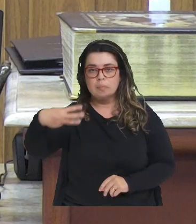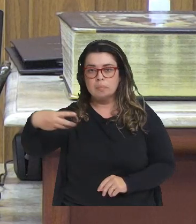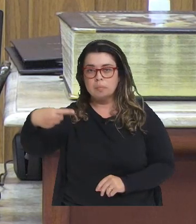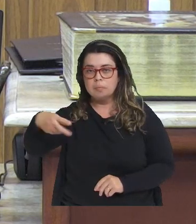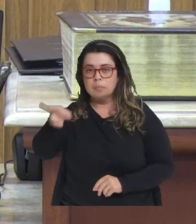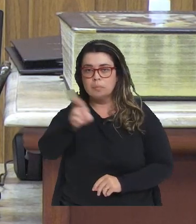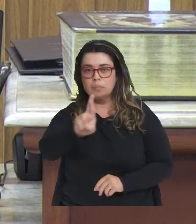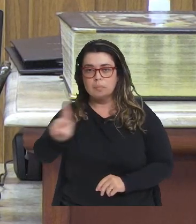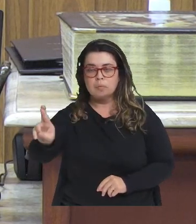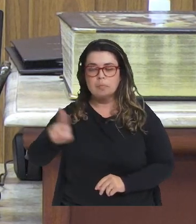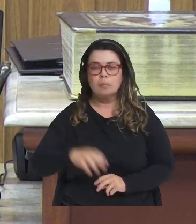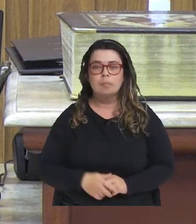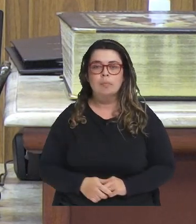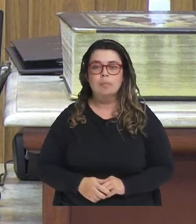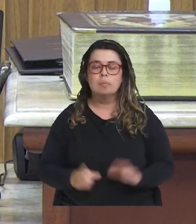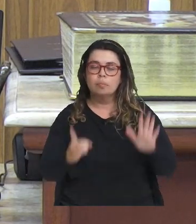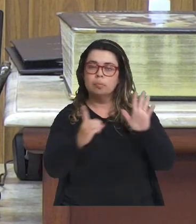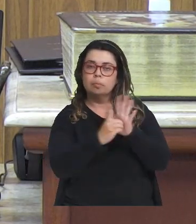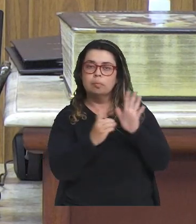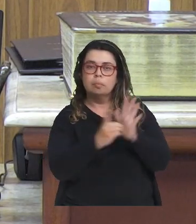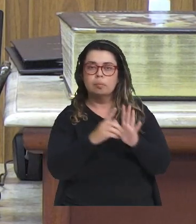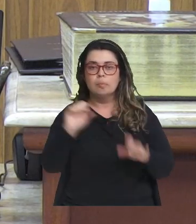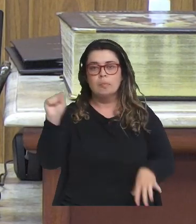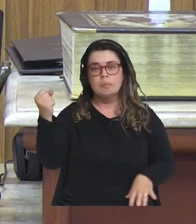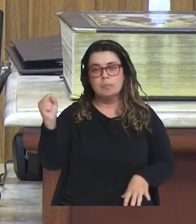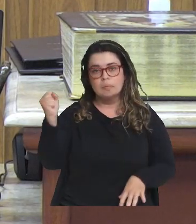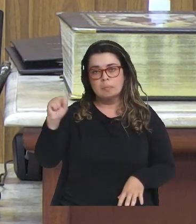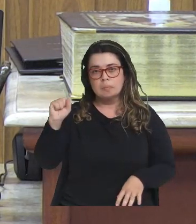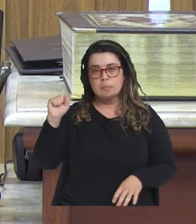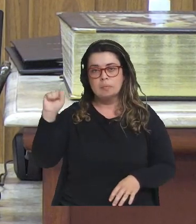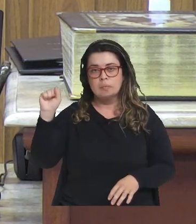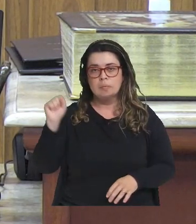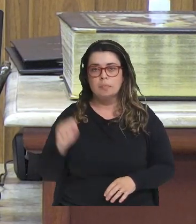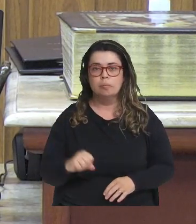R$ 50.131,30. Decreto número